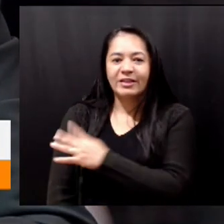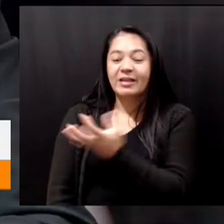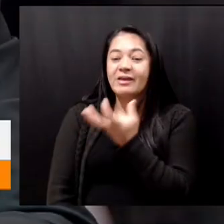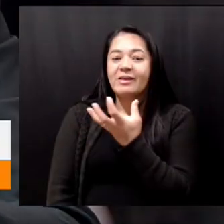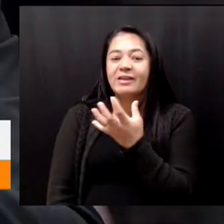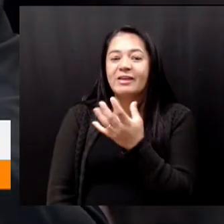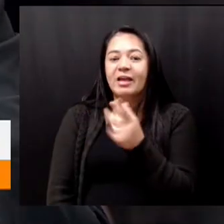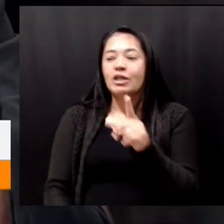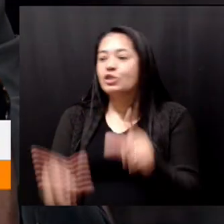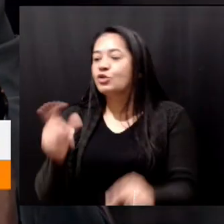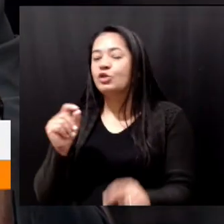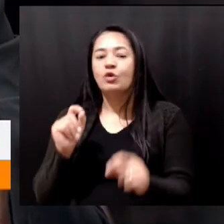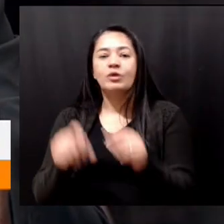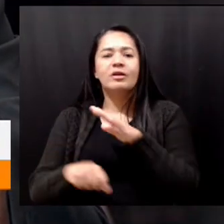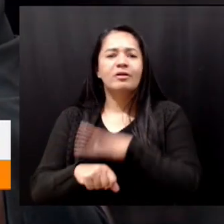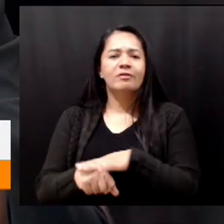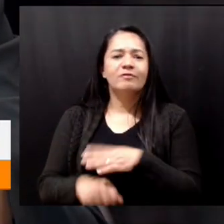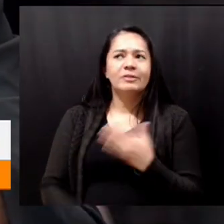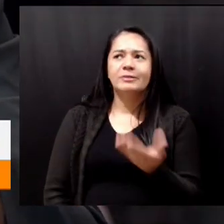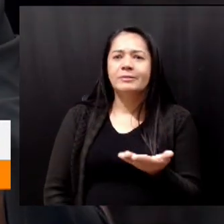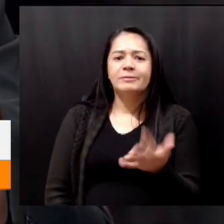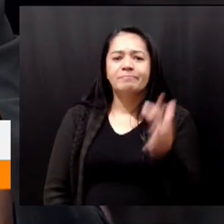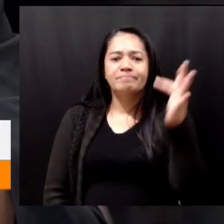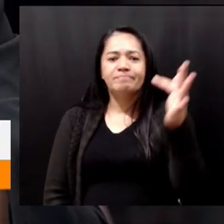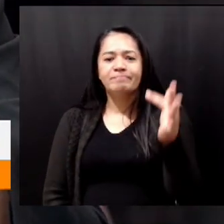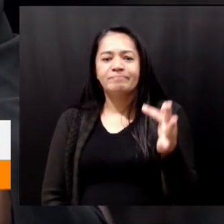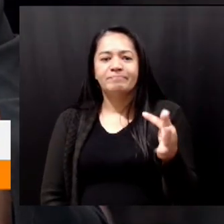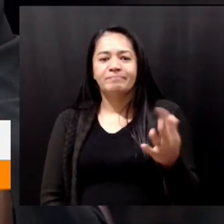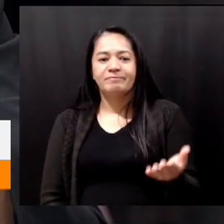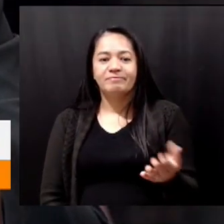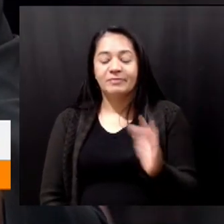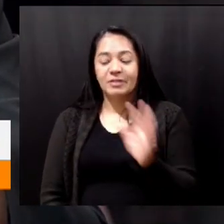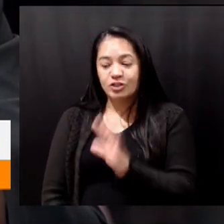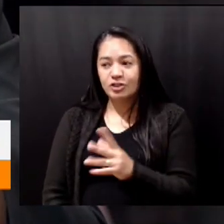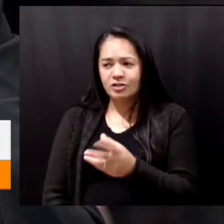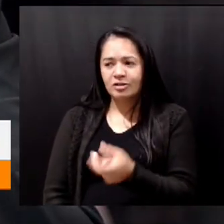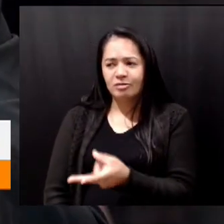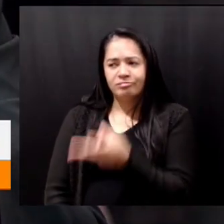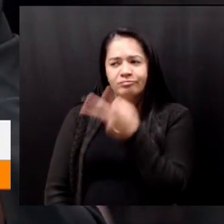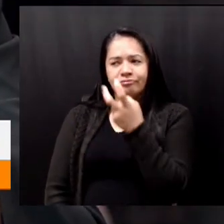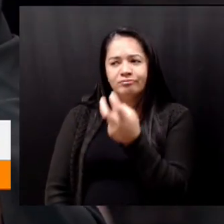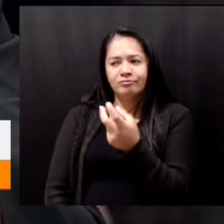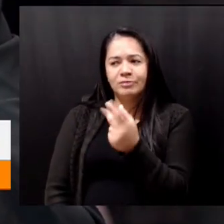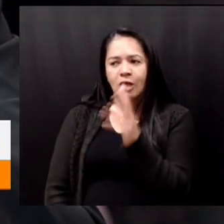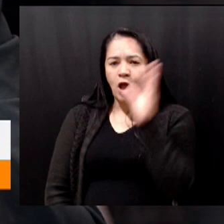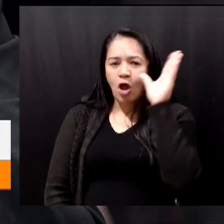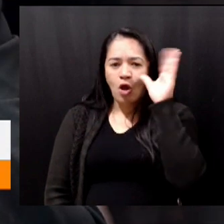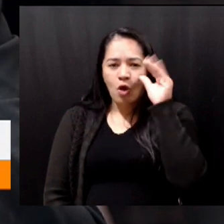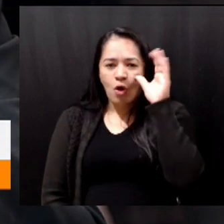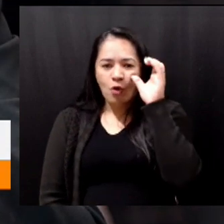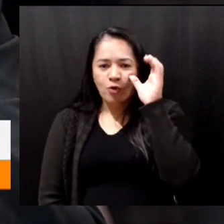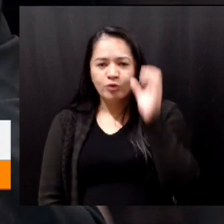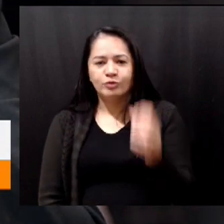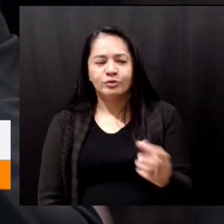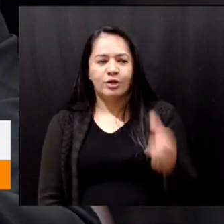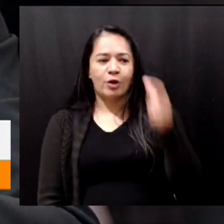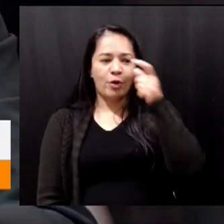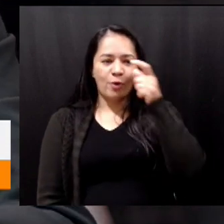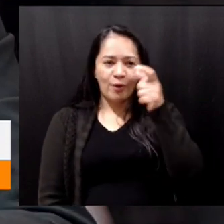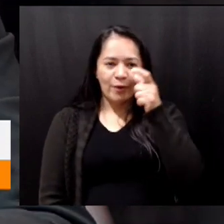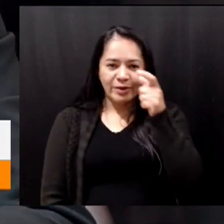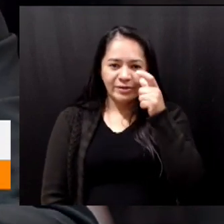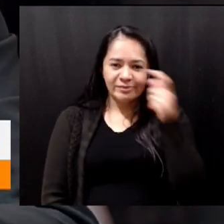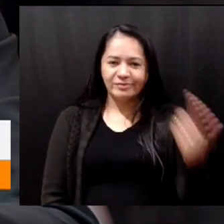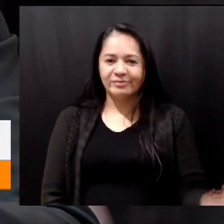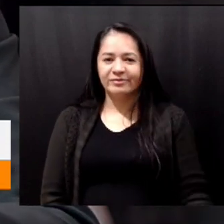da vida, e aí ali desperta essa curiosidade, esse interesse, e